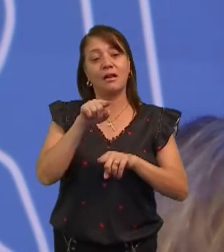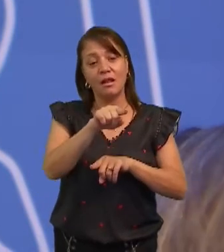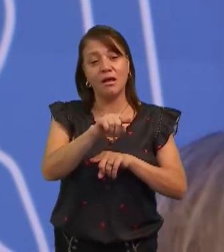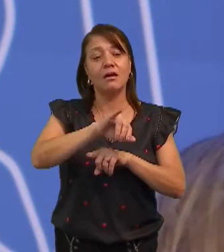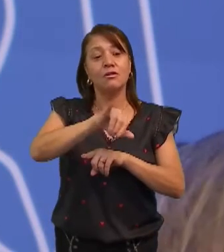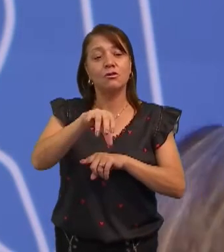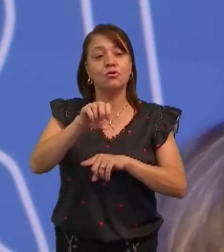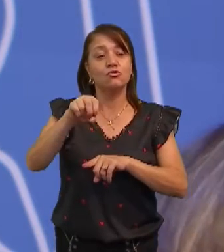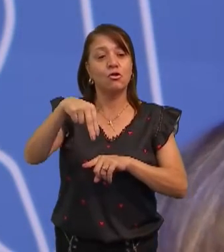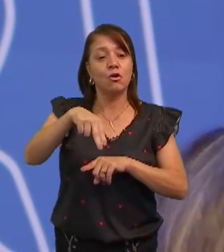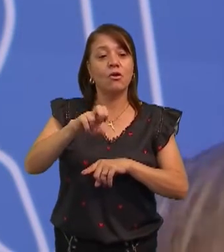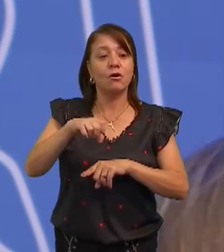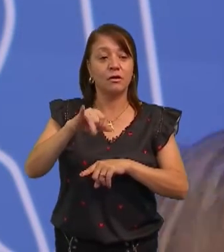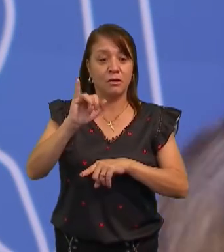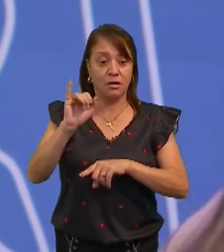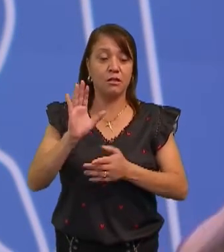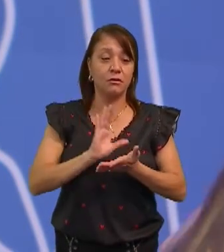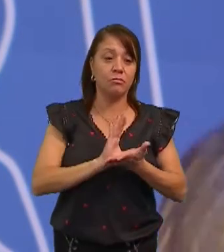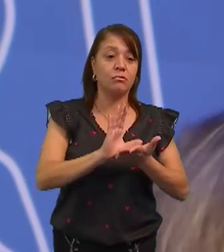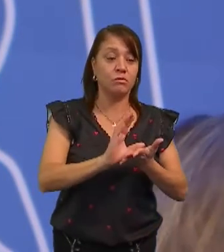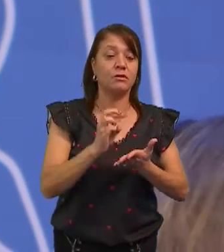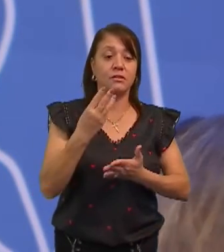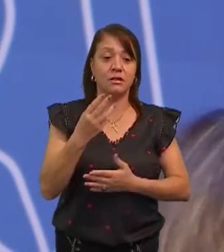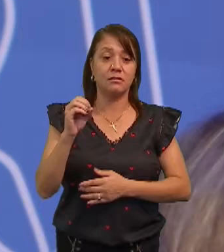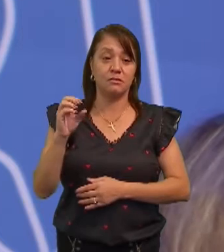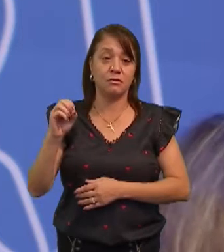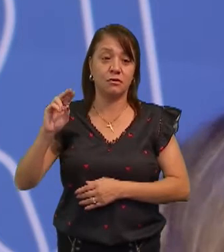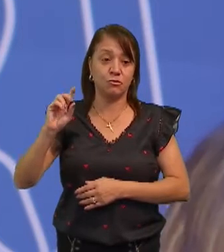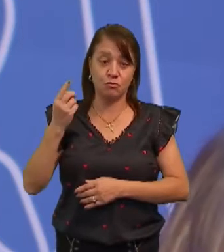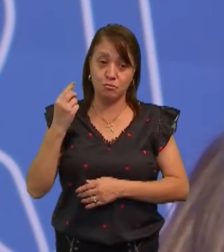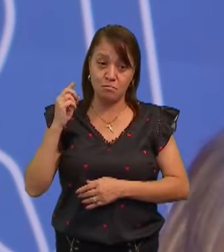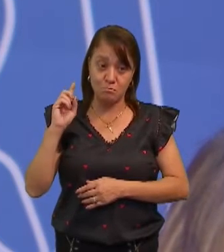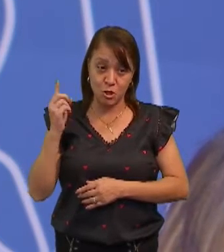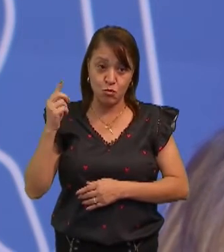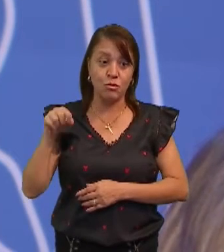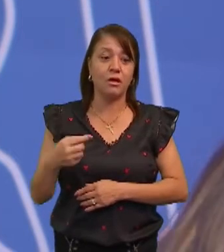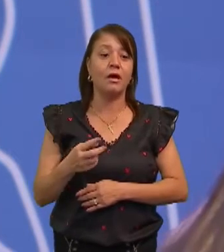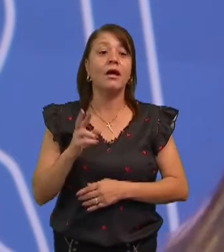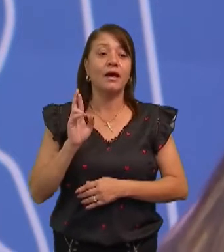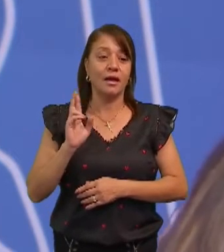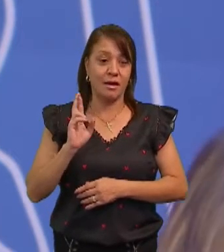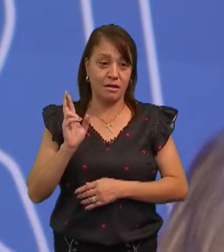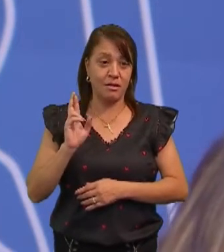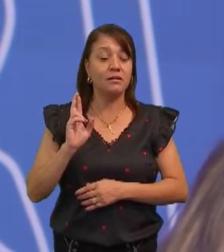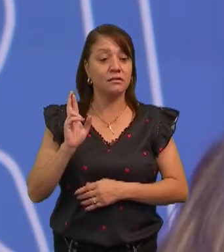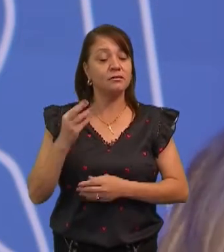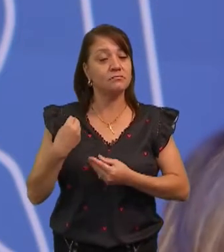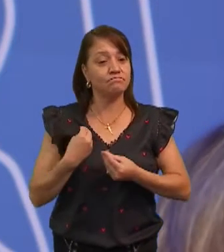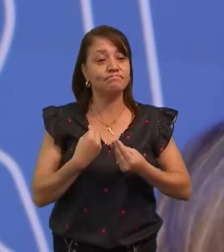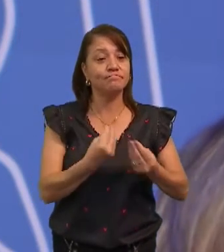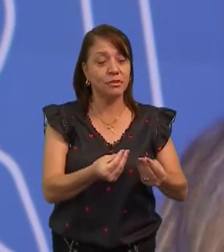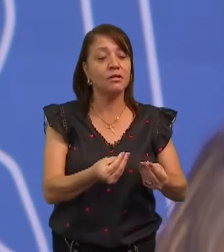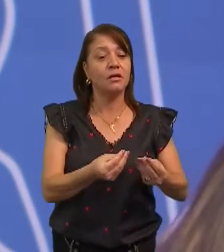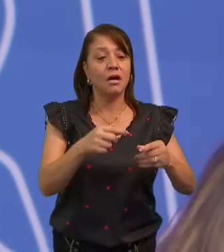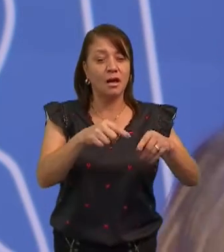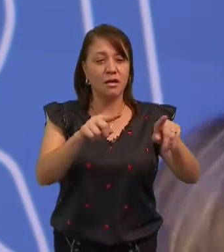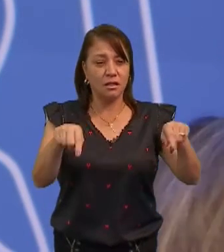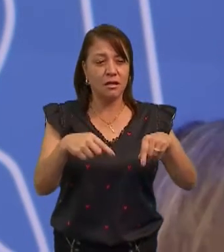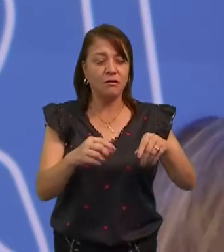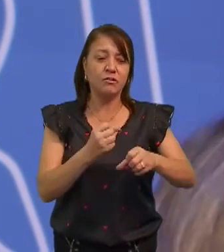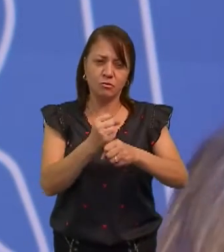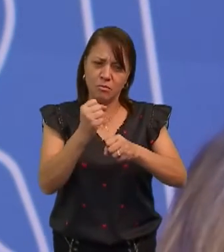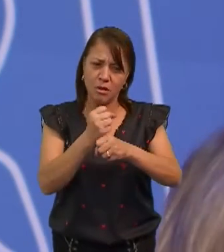300.000 para equipar toda a unidade básica de saúde Eu conheço a realidade ali do bairro aonde estava era uma casa inapropriada né